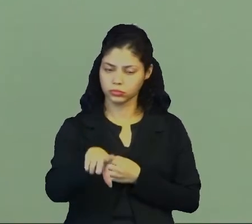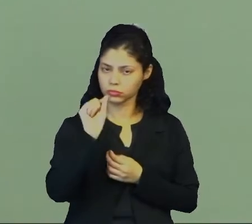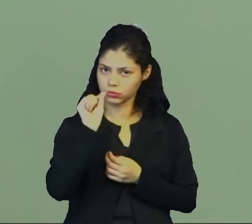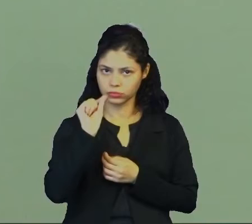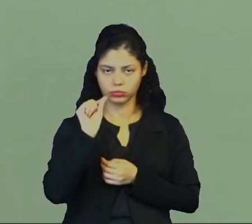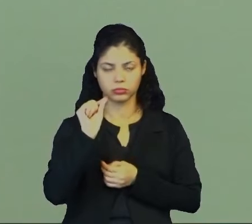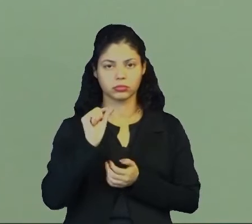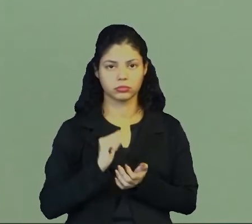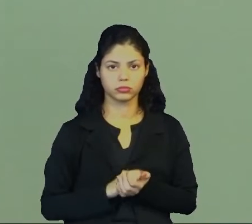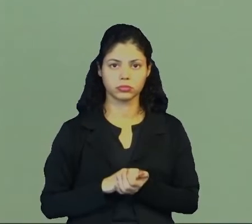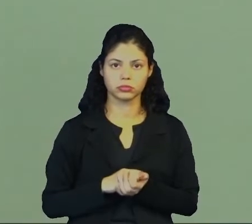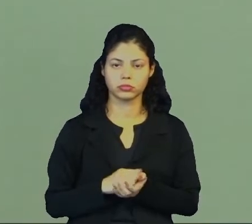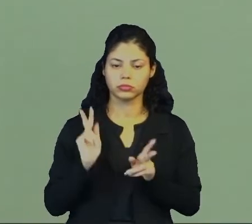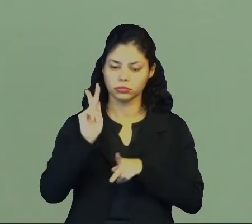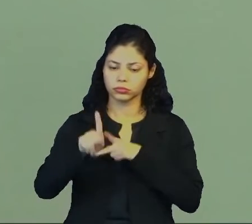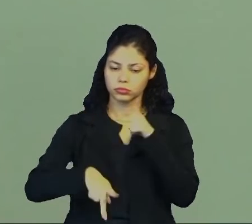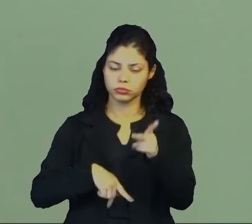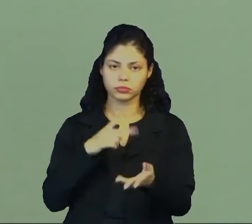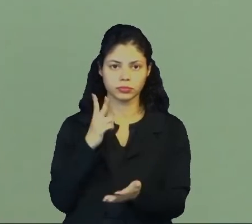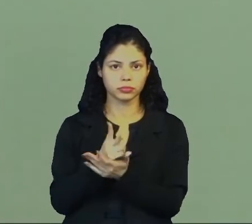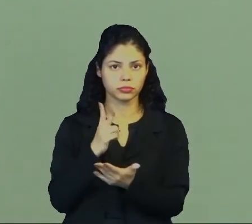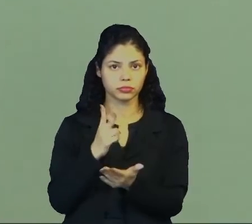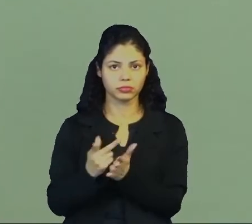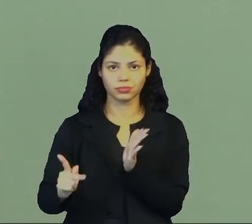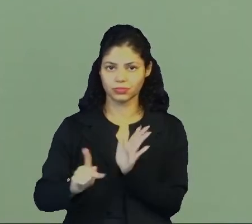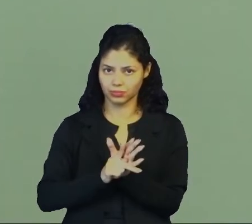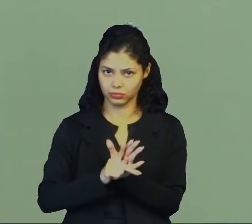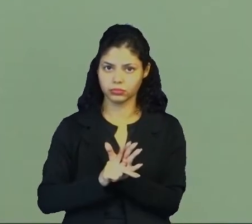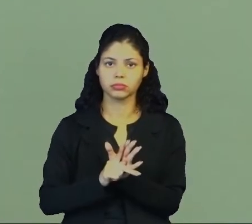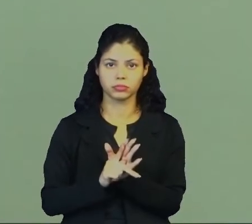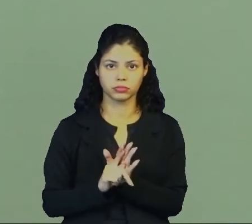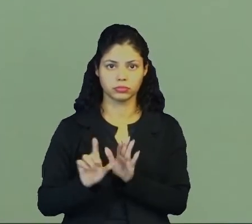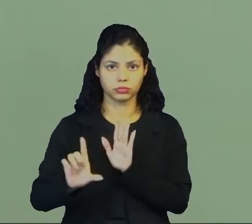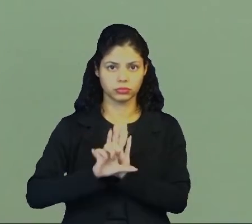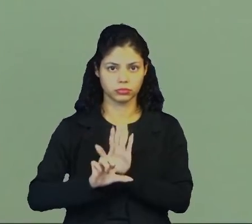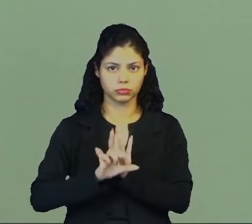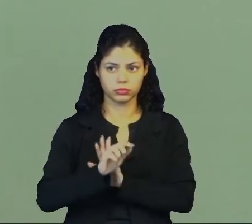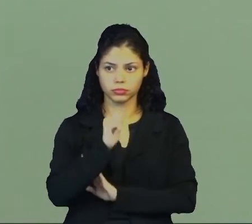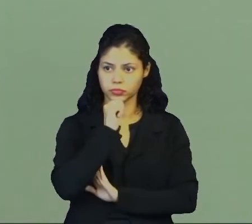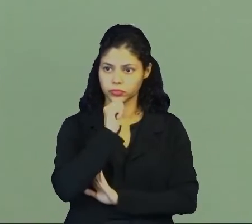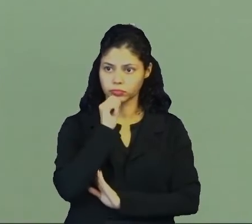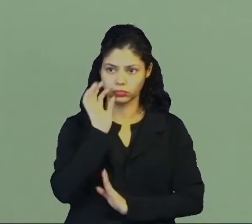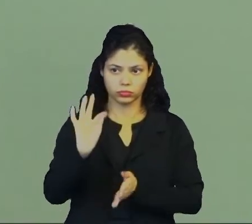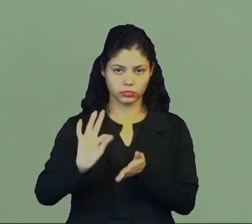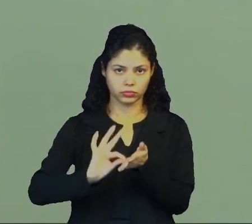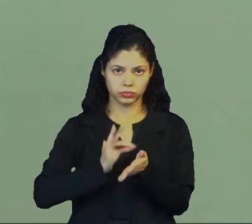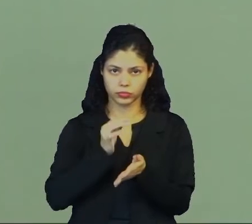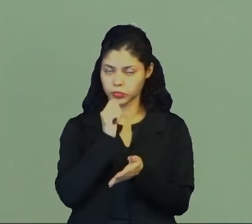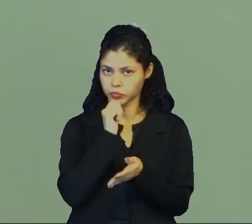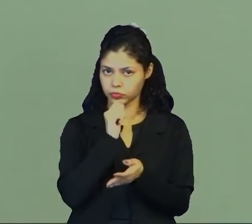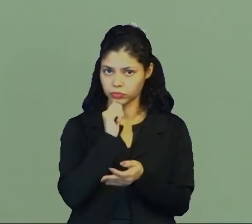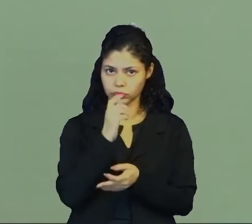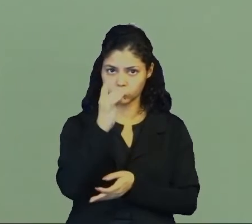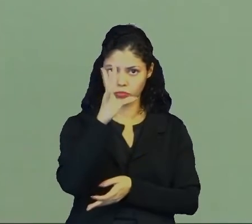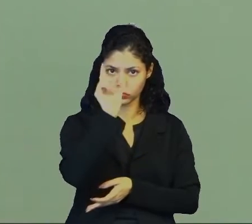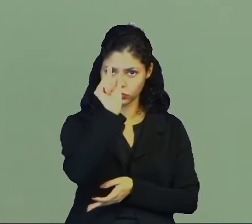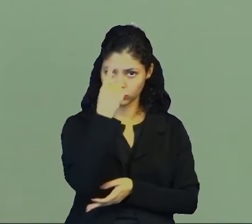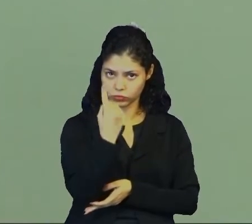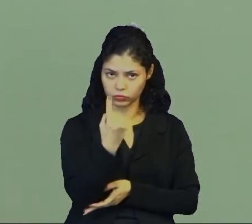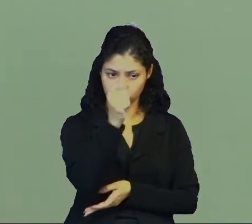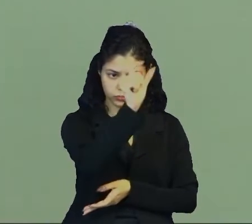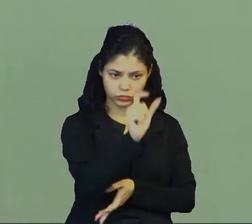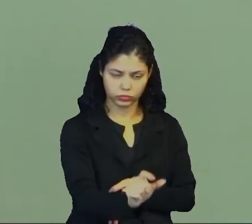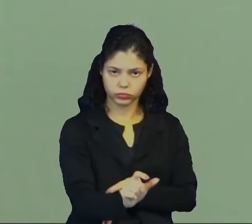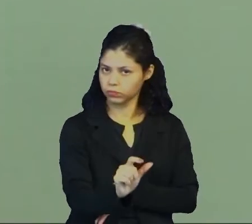escolha. A população estava sujeita às leis que eram feitas pela vontade de uma só pessoa.